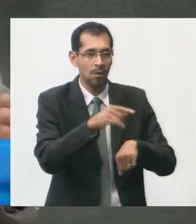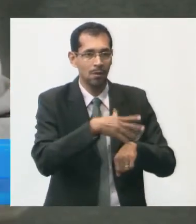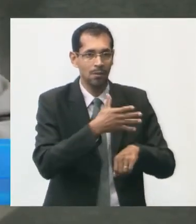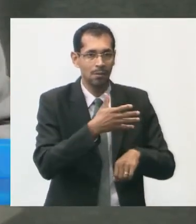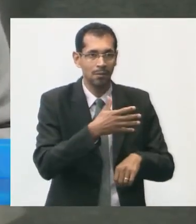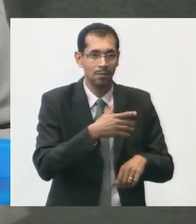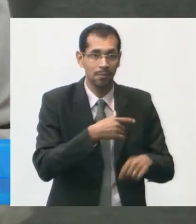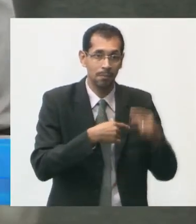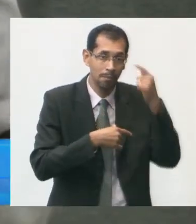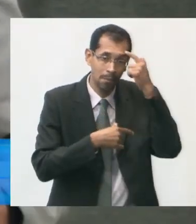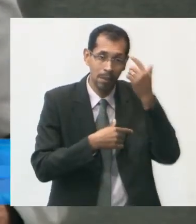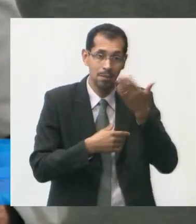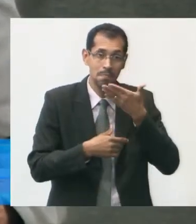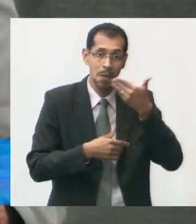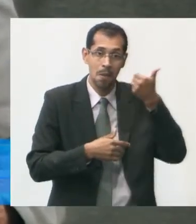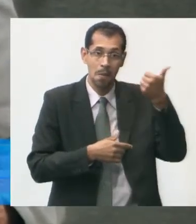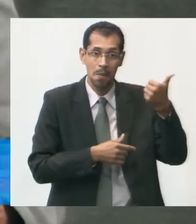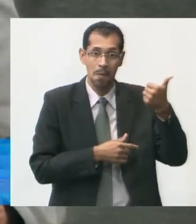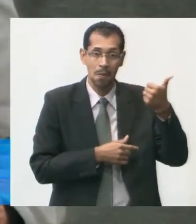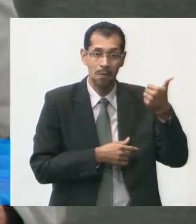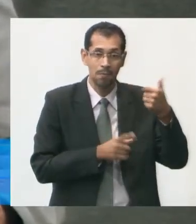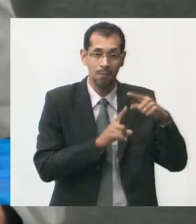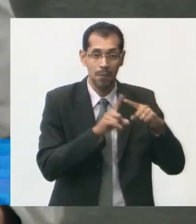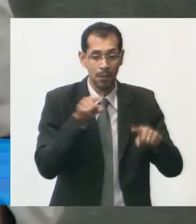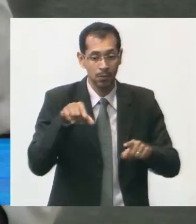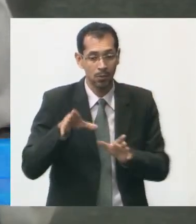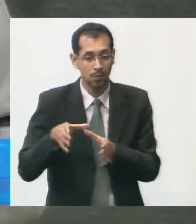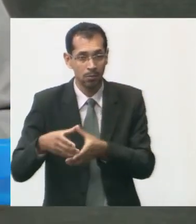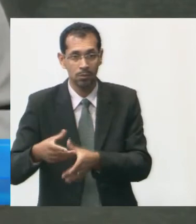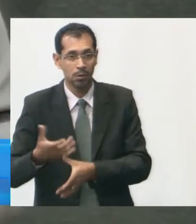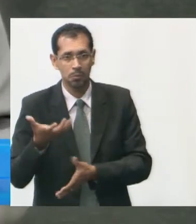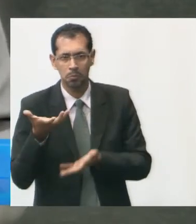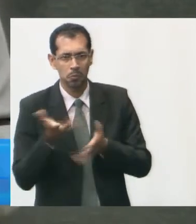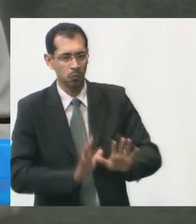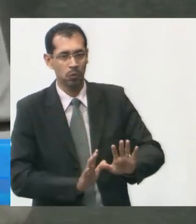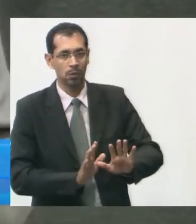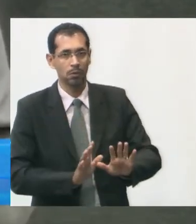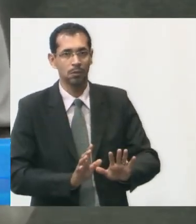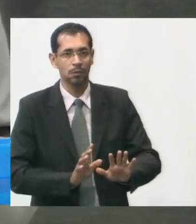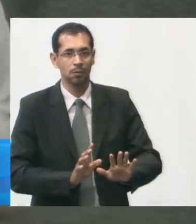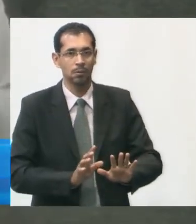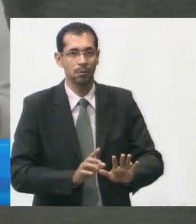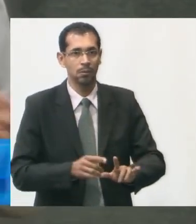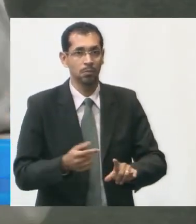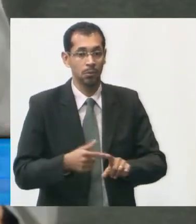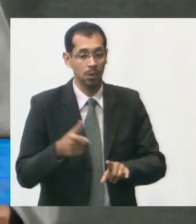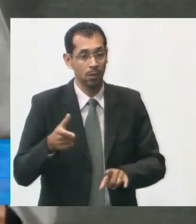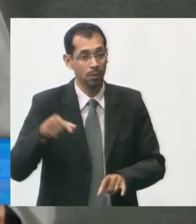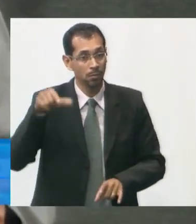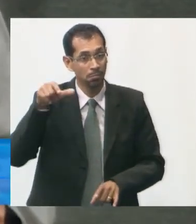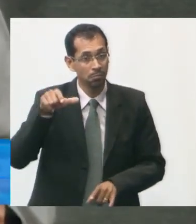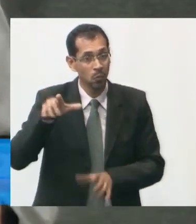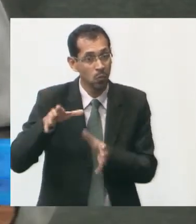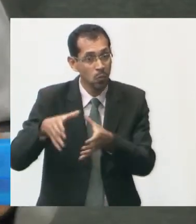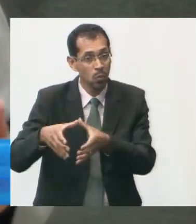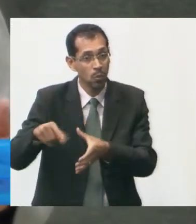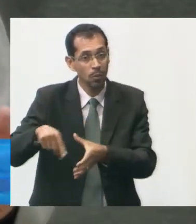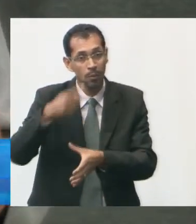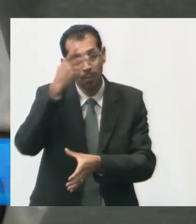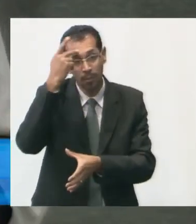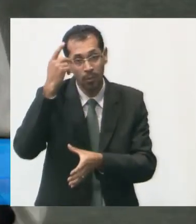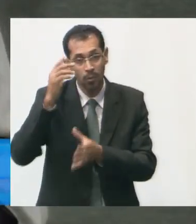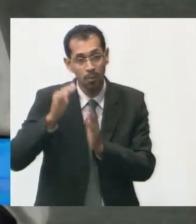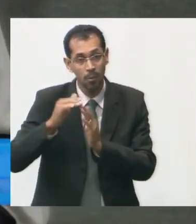se a comunidade não quer, é porque realmente a comunidade entende que o melhor para ela é manter no que está. Agora, quem